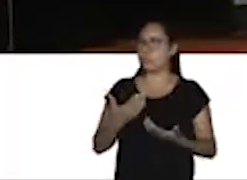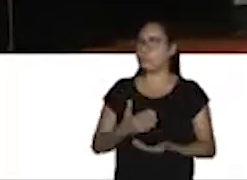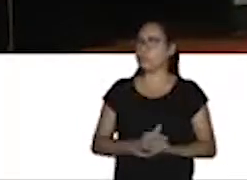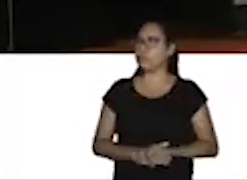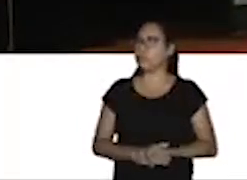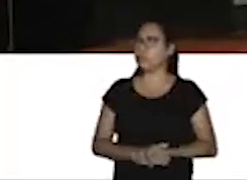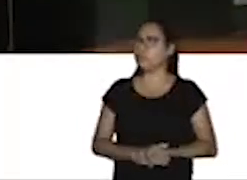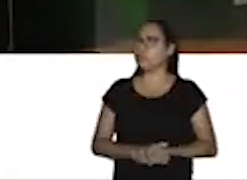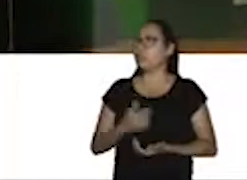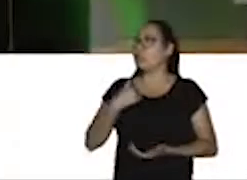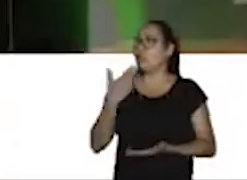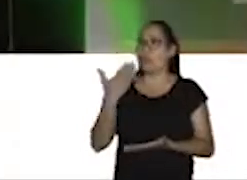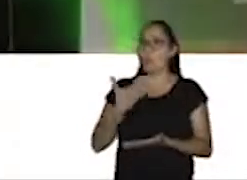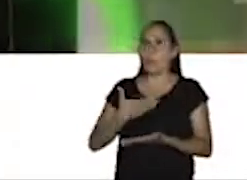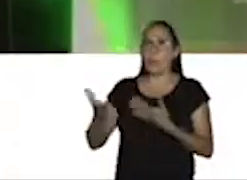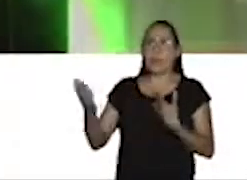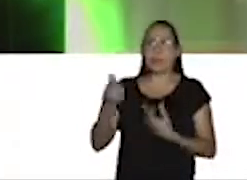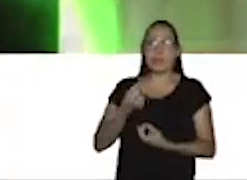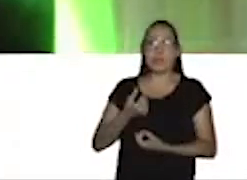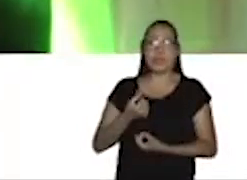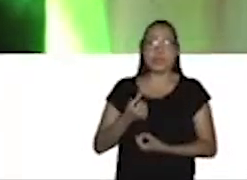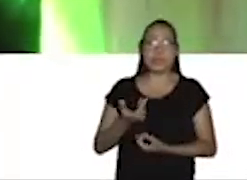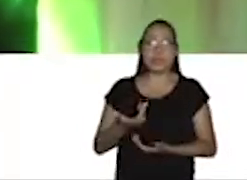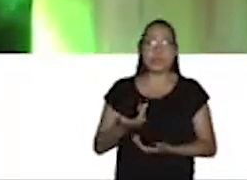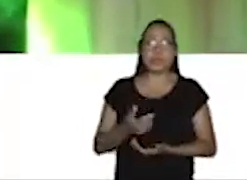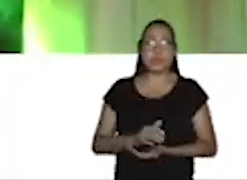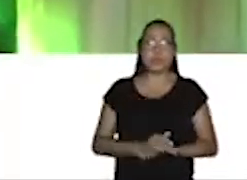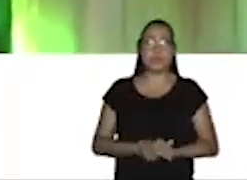E eu ia lá perder as 300 onças?